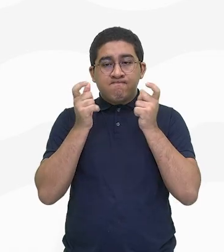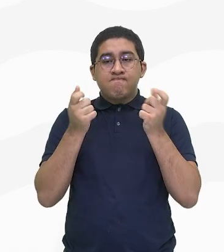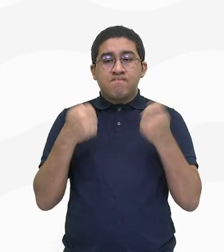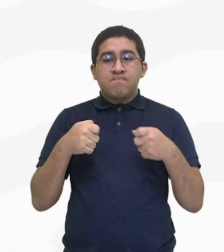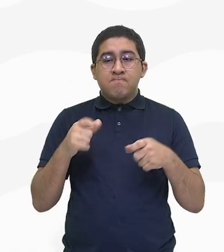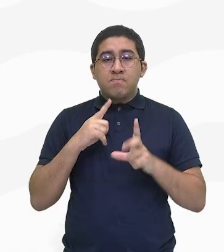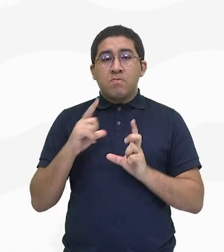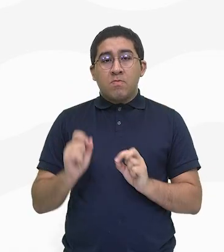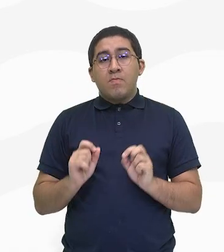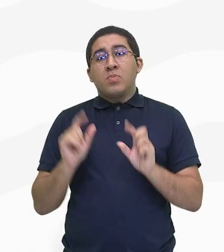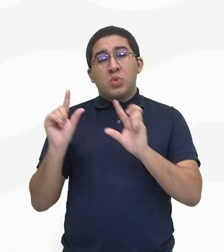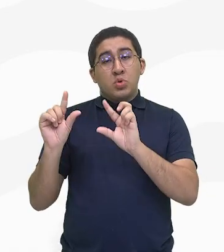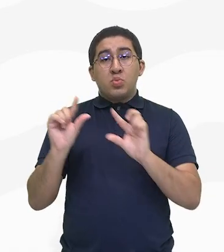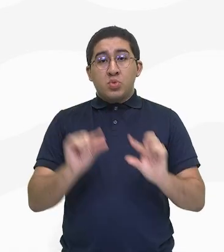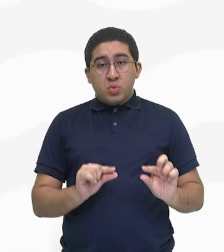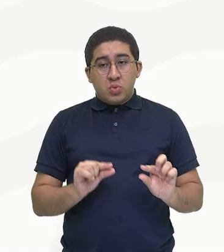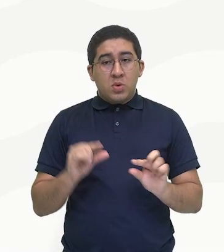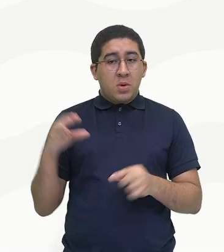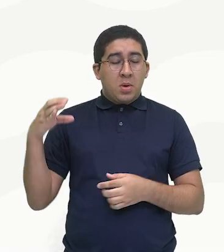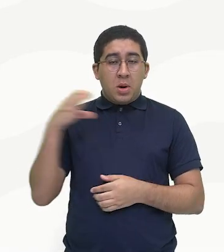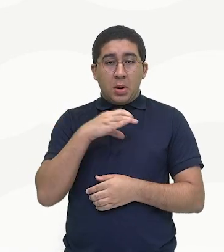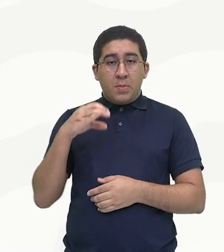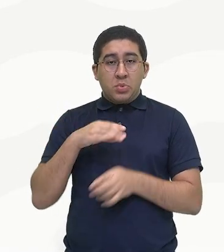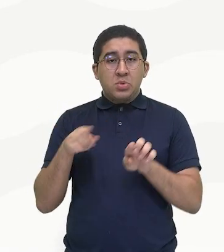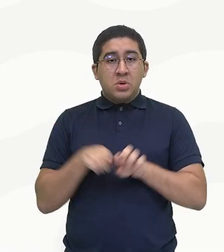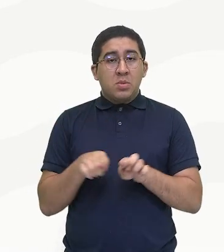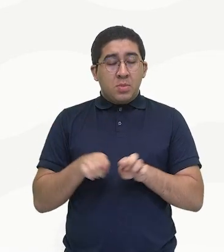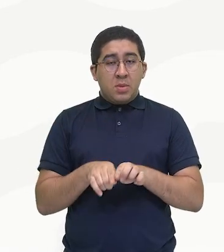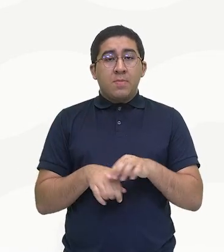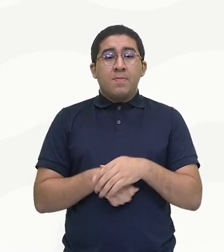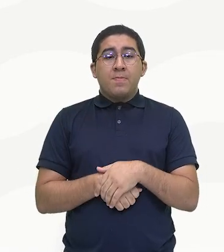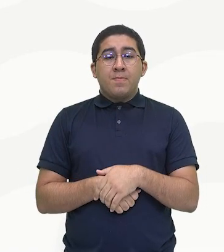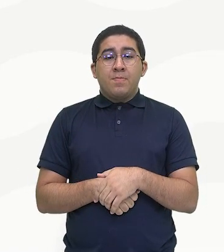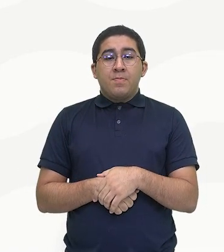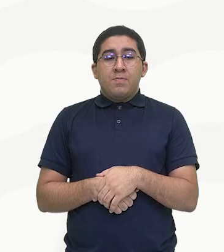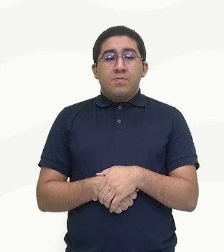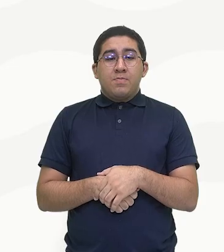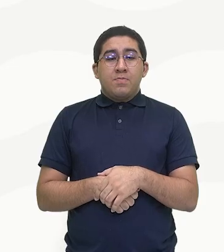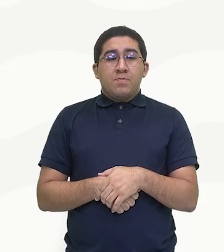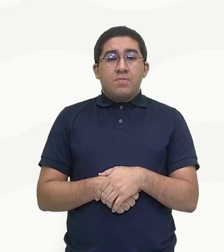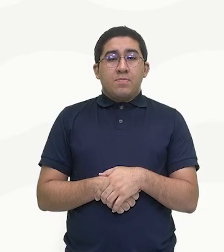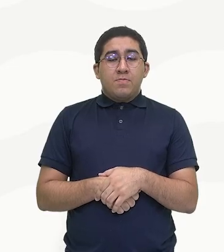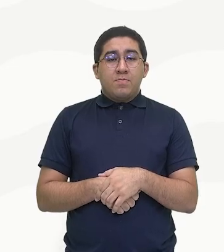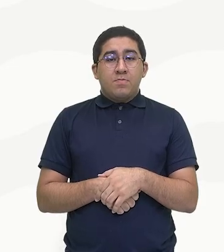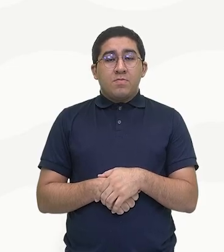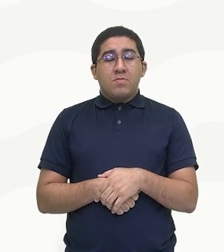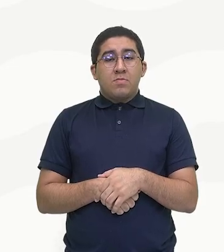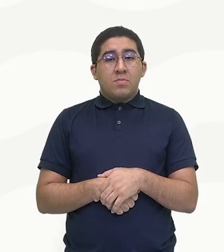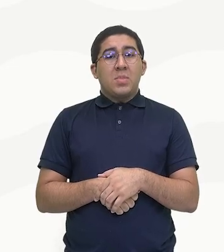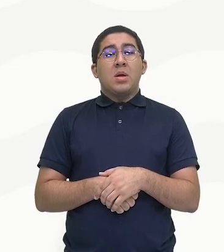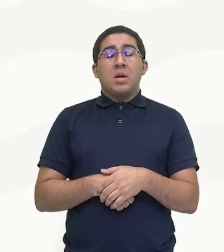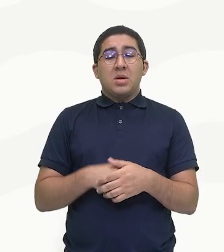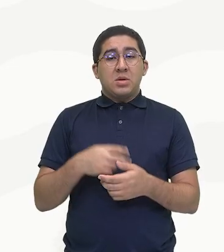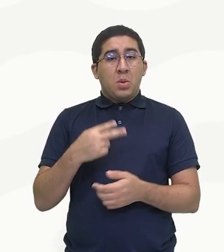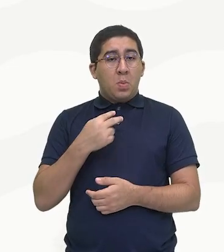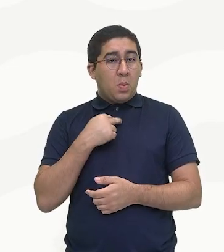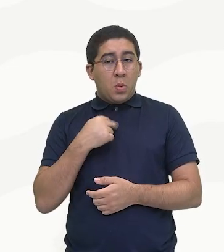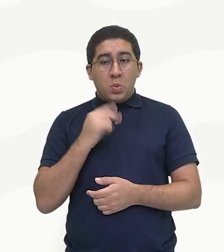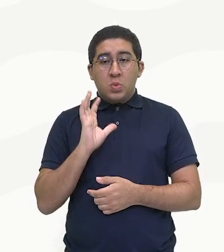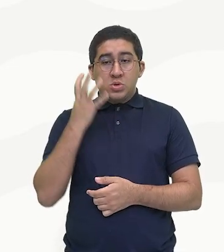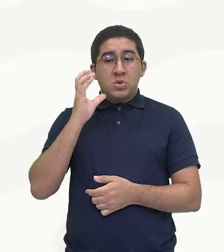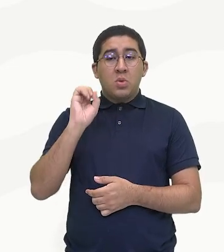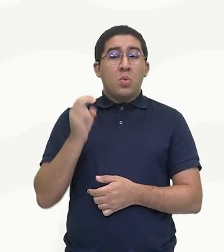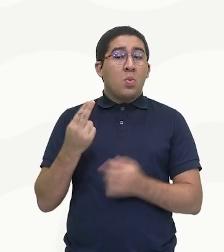precisamos reduzir isso e cobrar, né, das autoridades para que isso não aconteça, ou pelo menos que já comece a